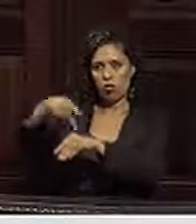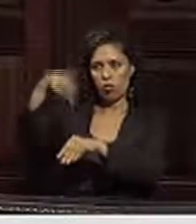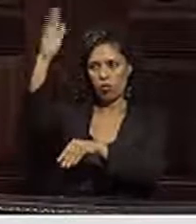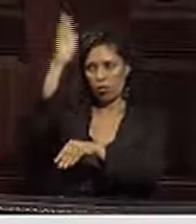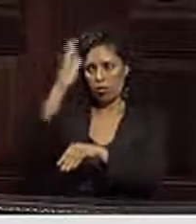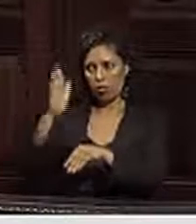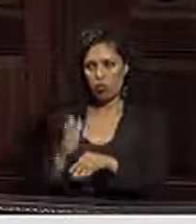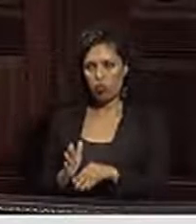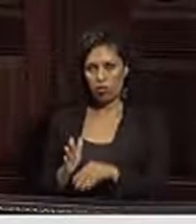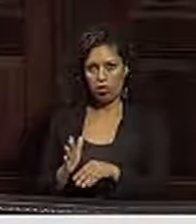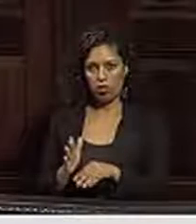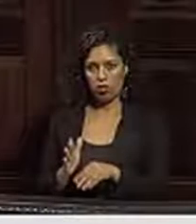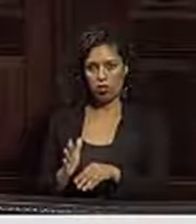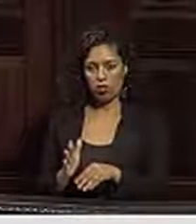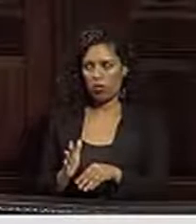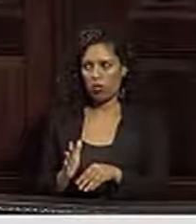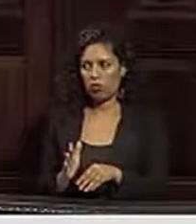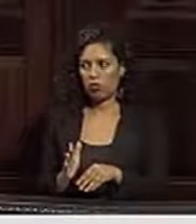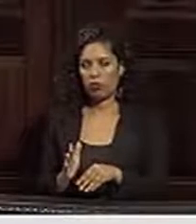país,